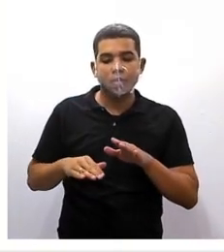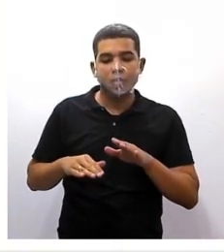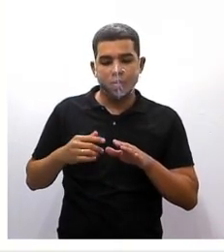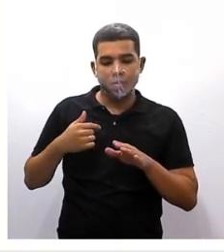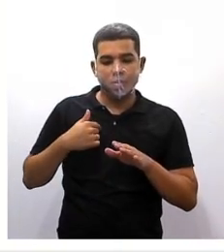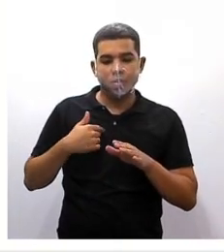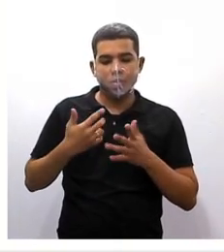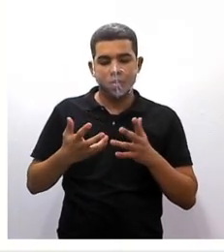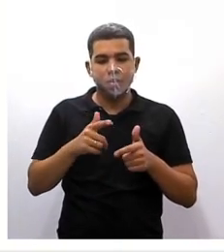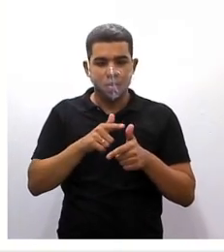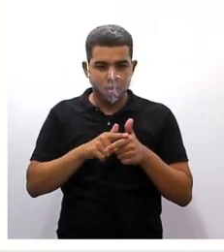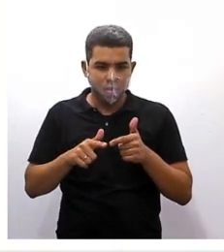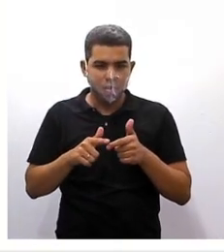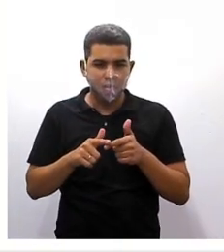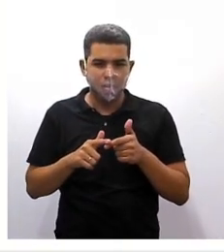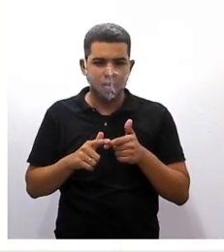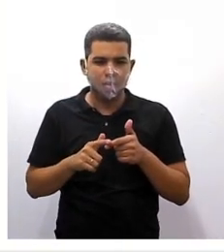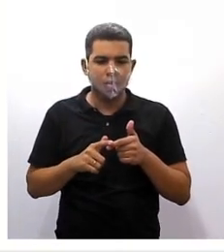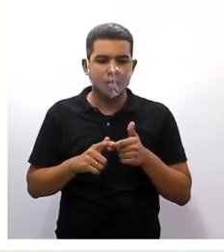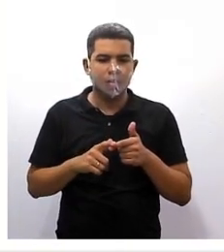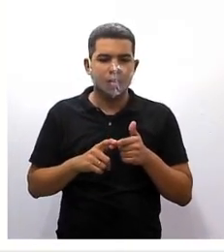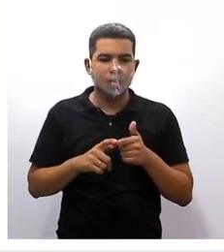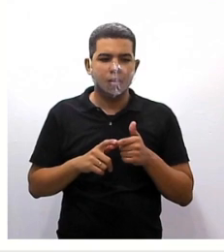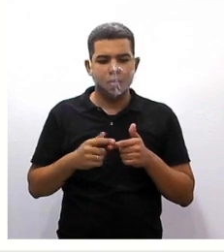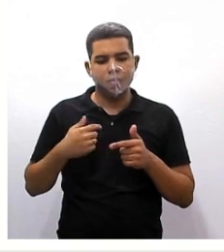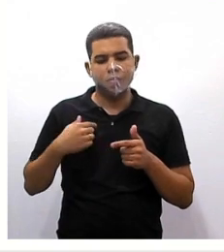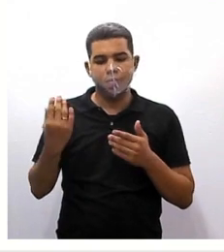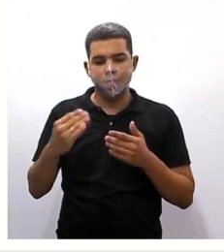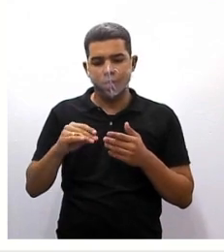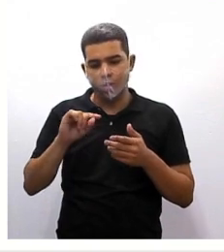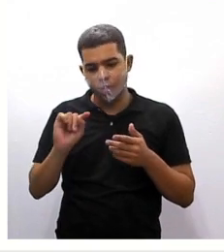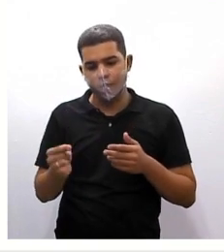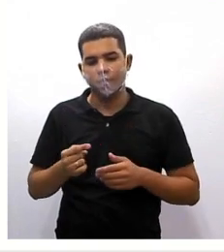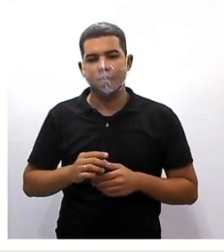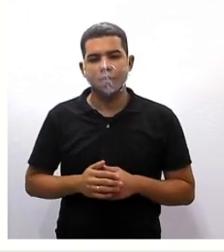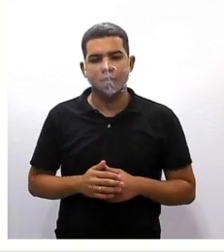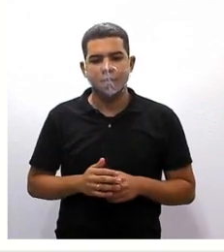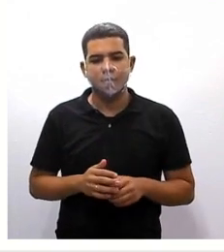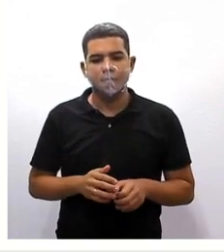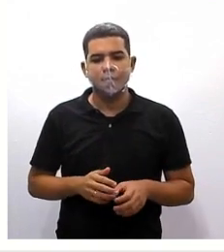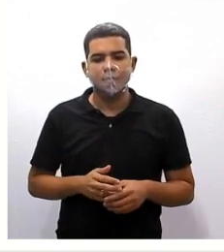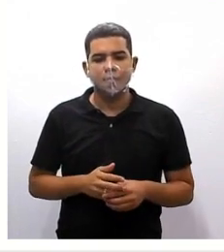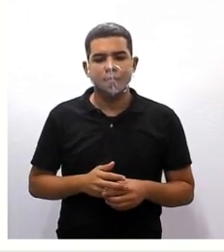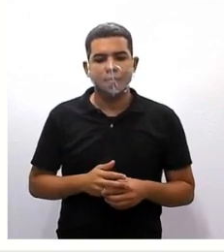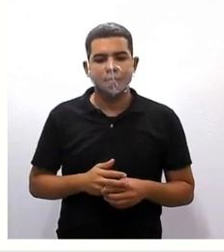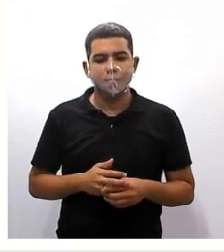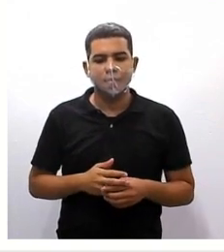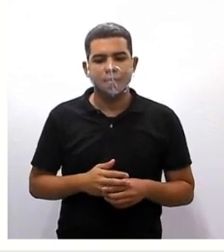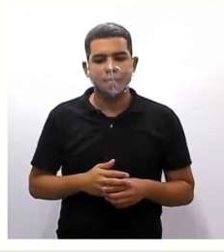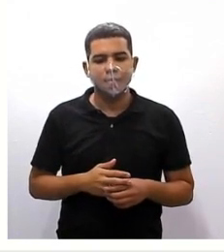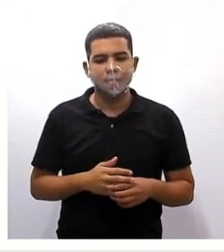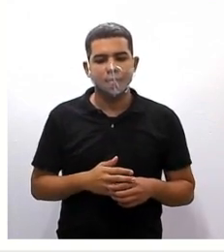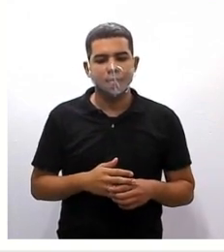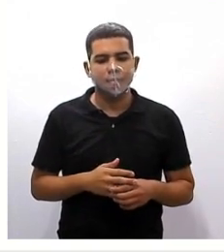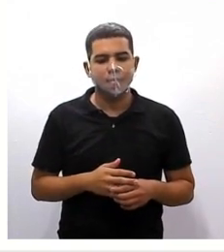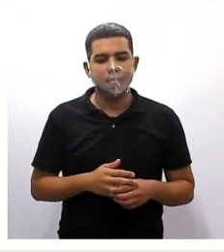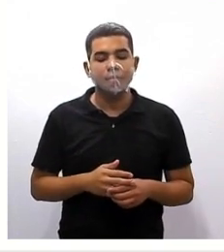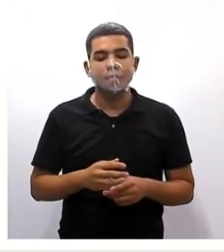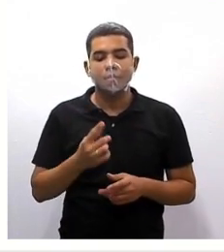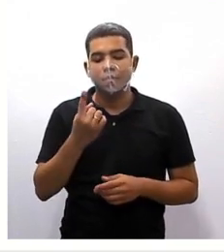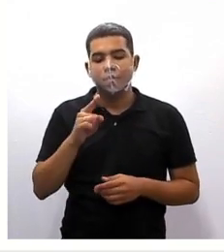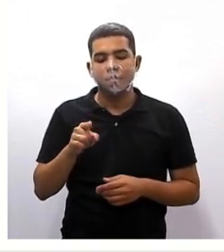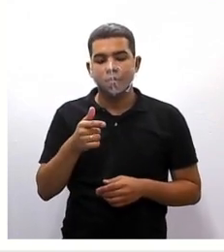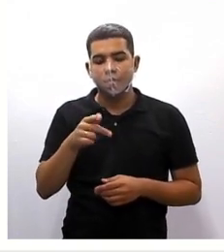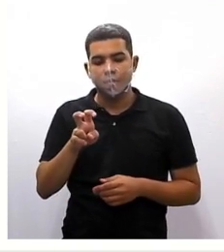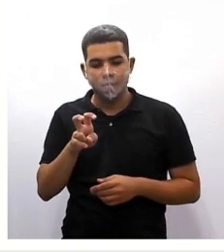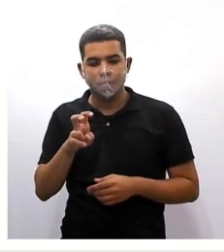dividir, e não tem mais número para descer, eu coloco a vírgula. Beleza? Então, ó, 1,25 é o número